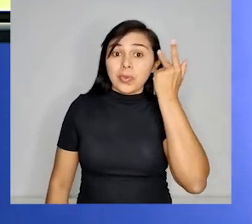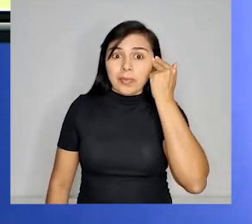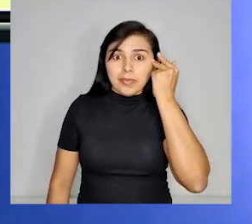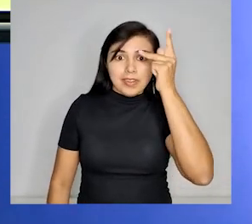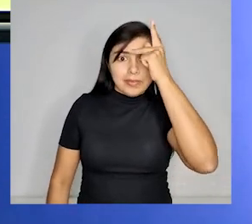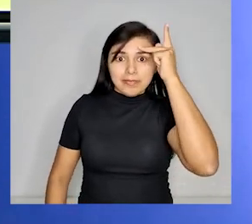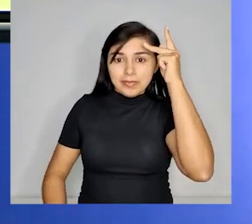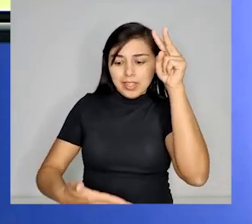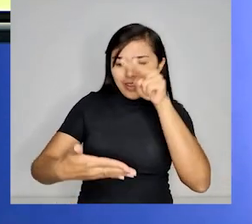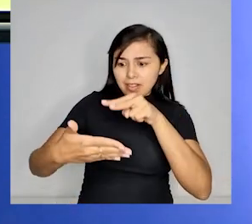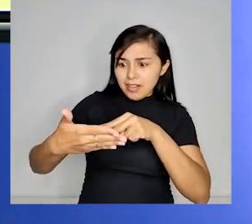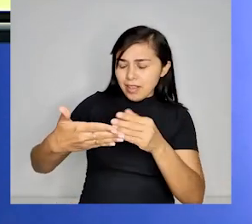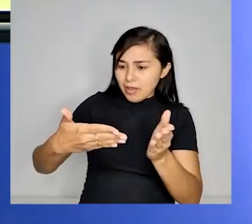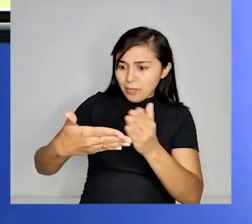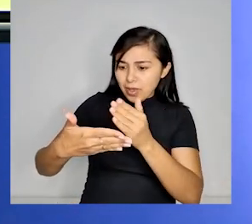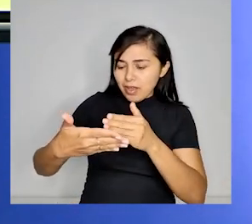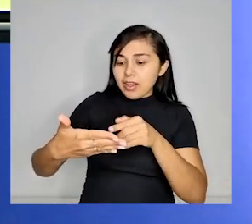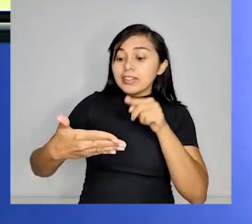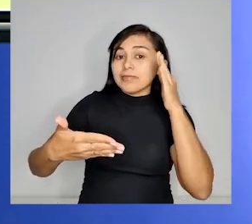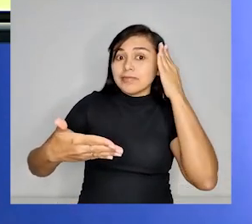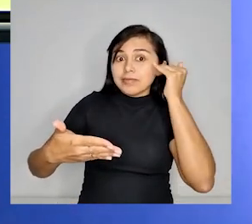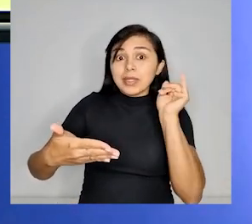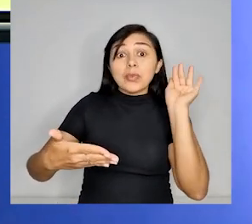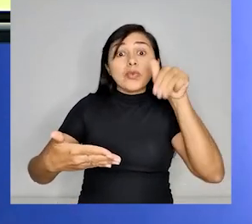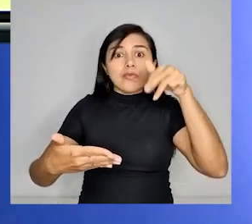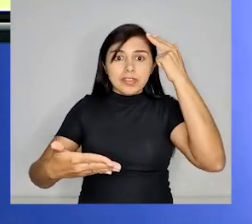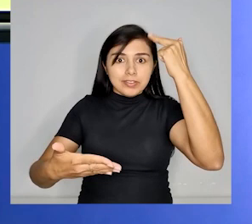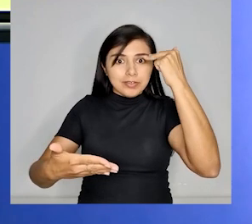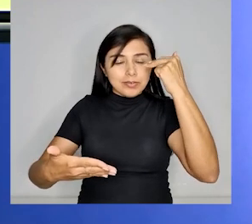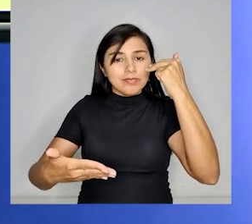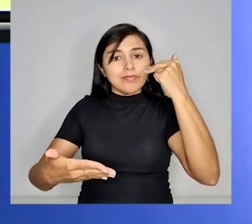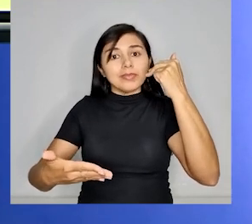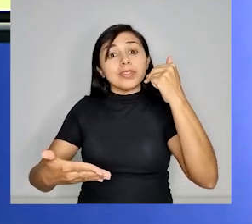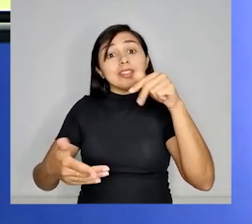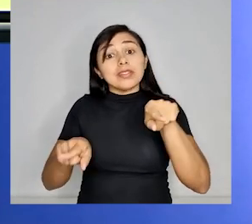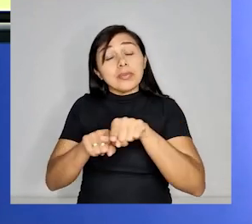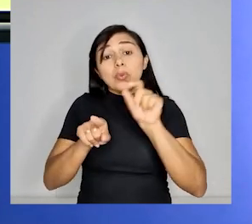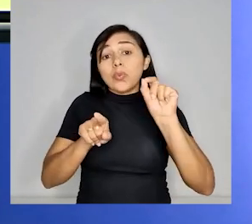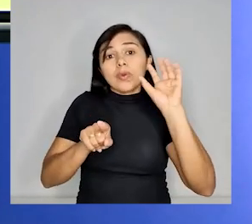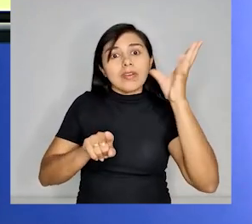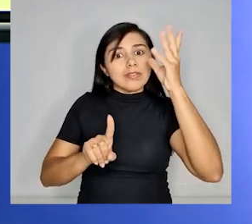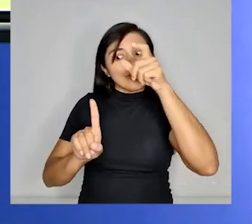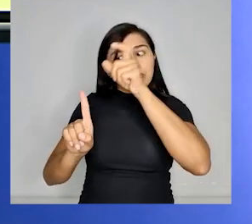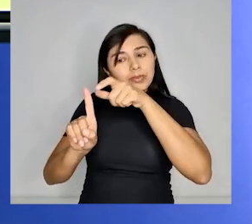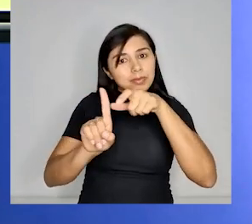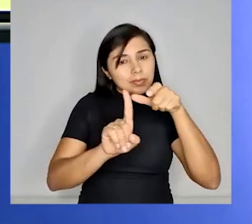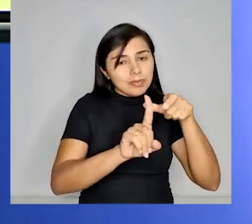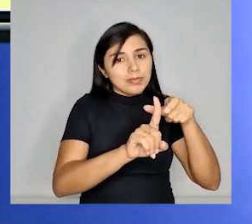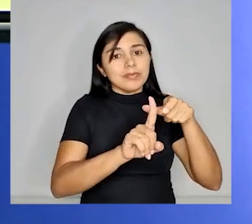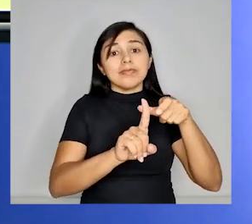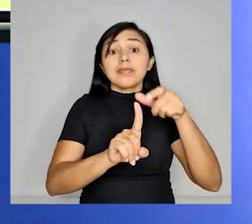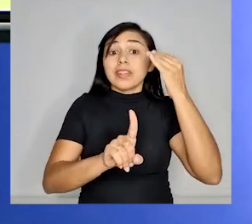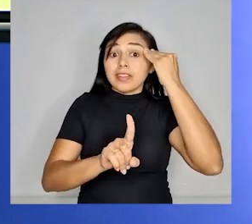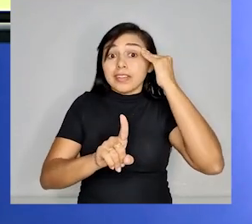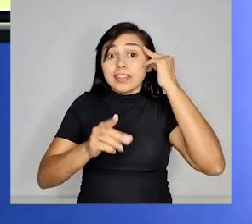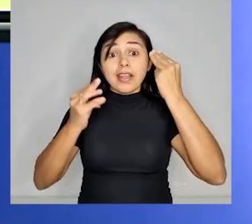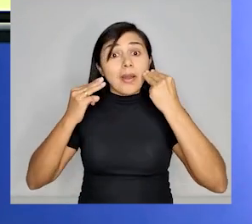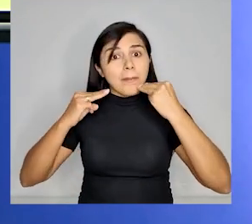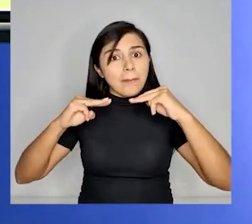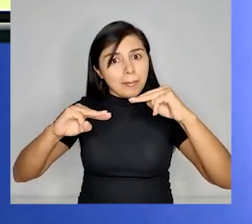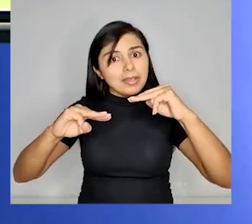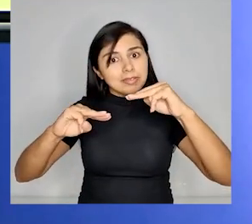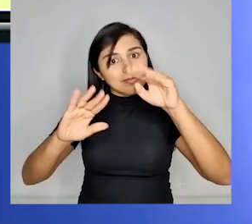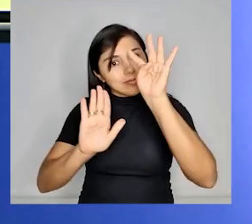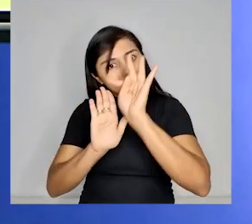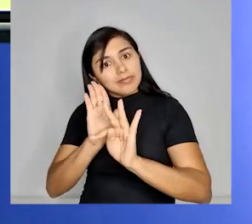leitor descobre o que houve com as personagens, bem como entende a mensagem passada pela narrativa. Nessa parte da narração,